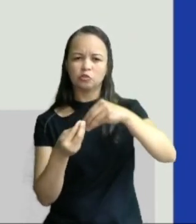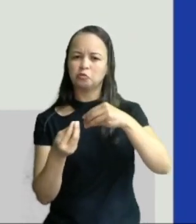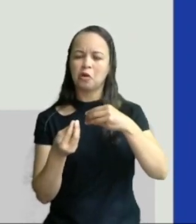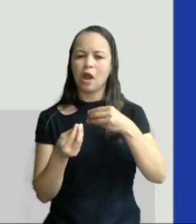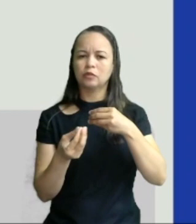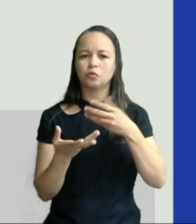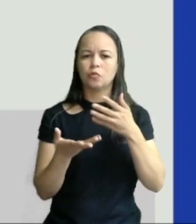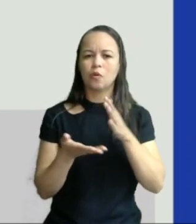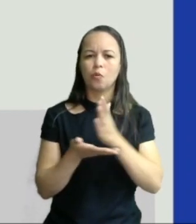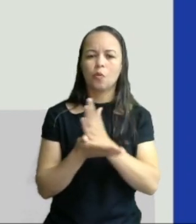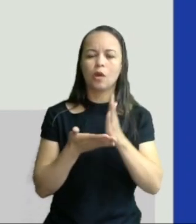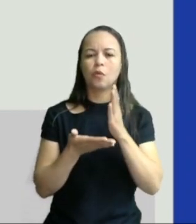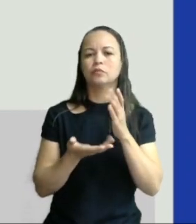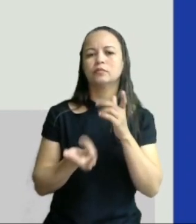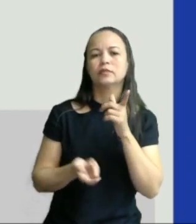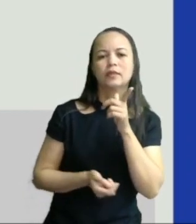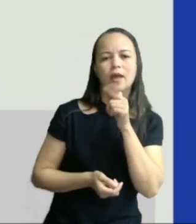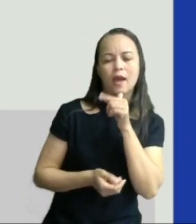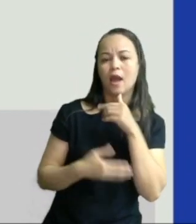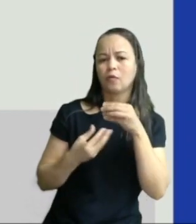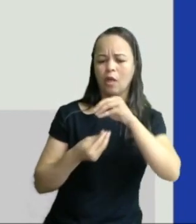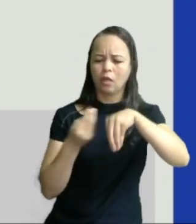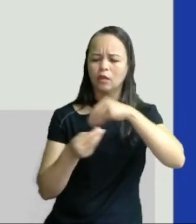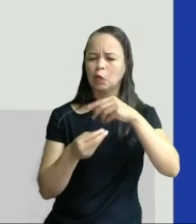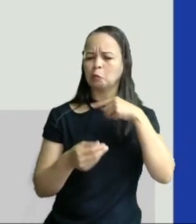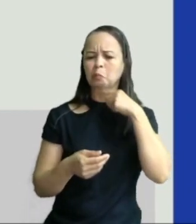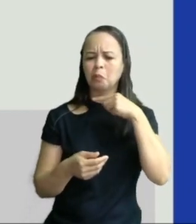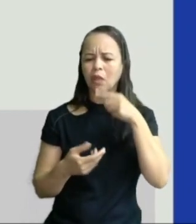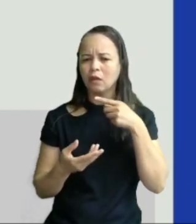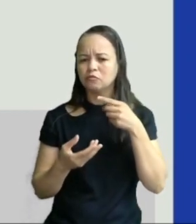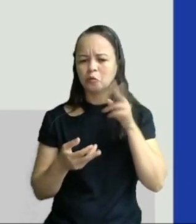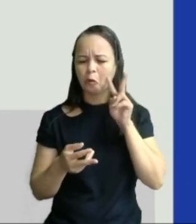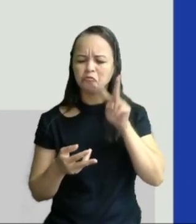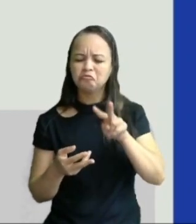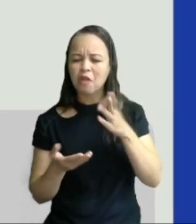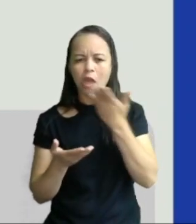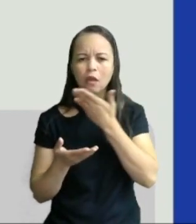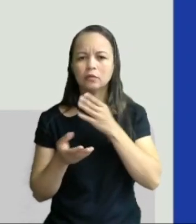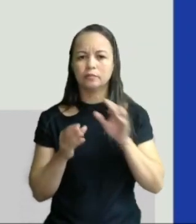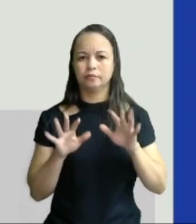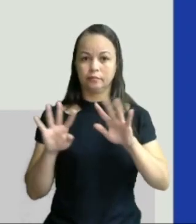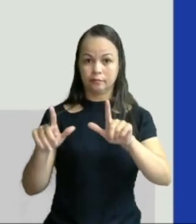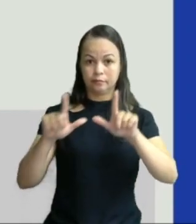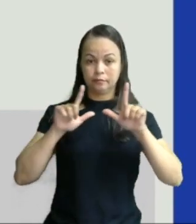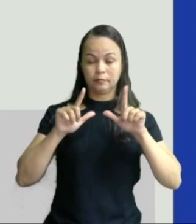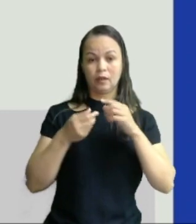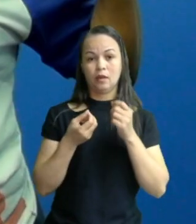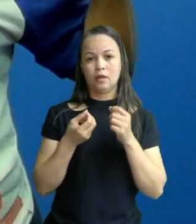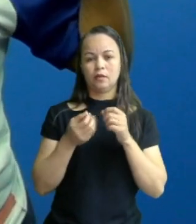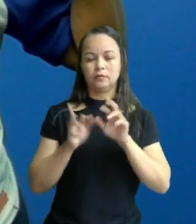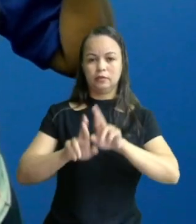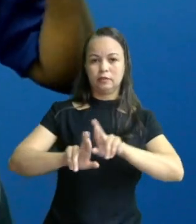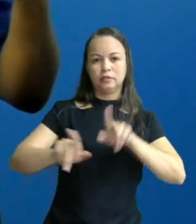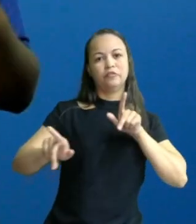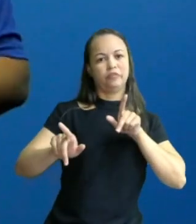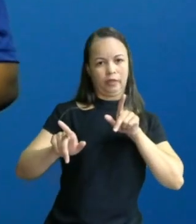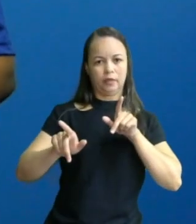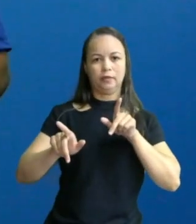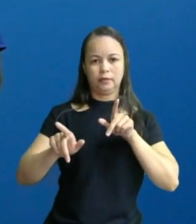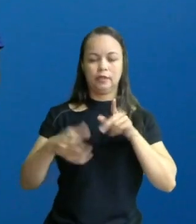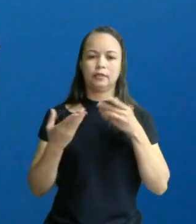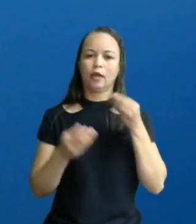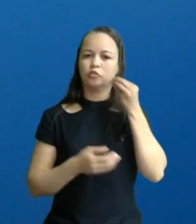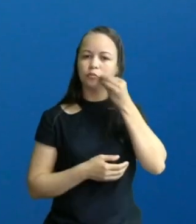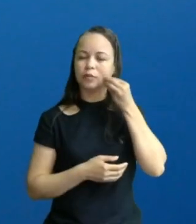algo na água, né? Que se misturou e você não consegue diferenciar. Diferente, olha aqui para mim, diferente